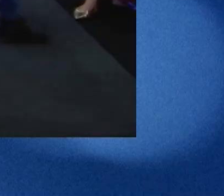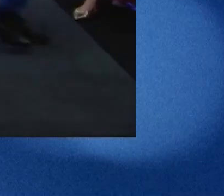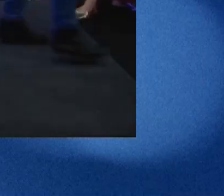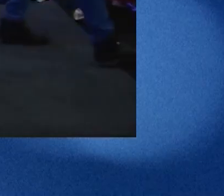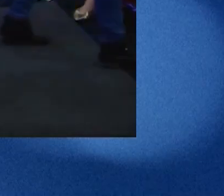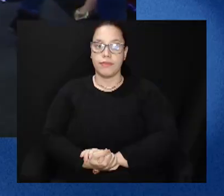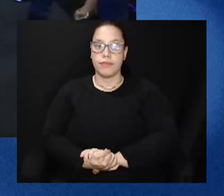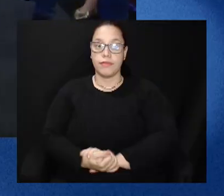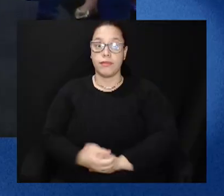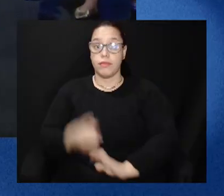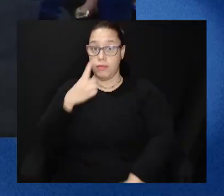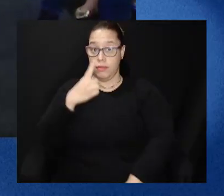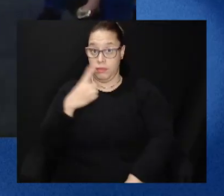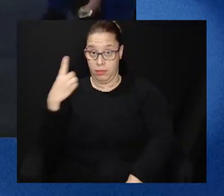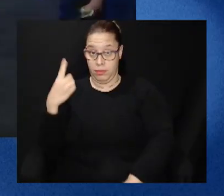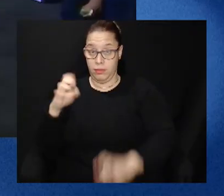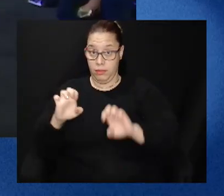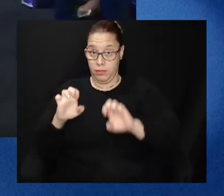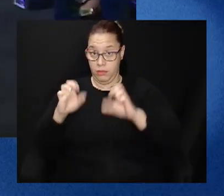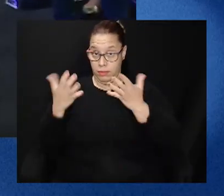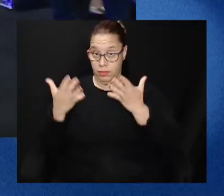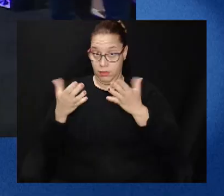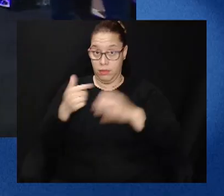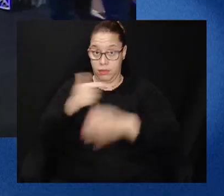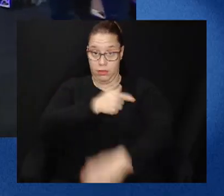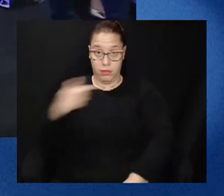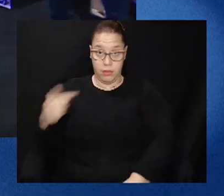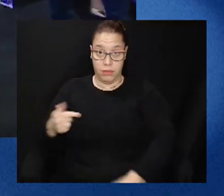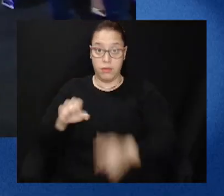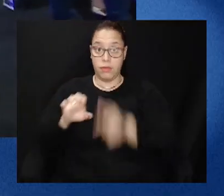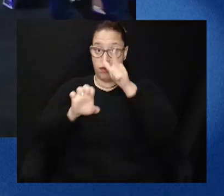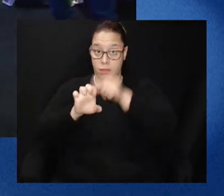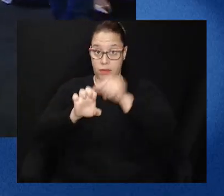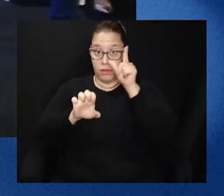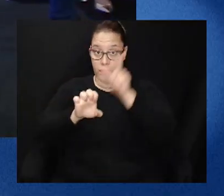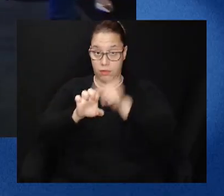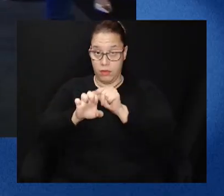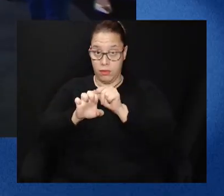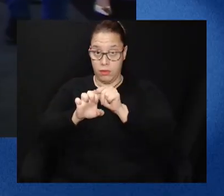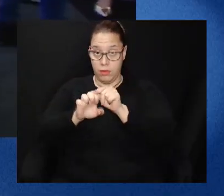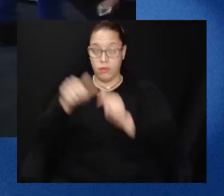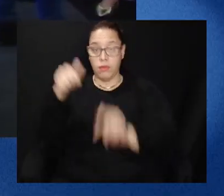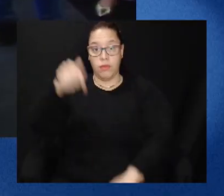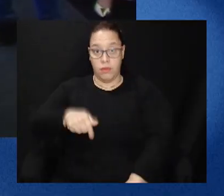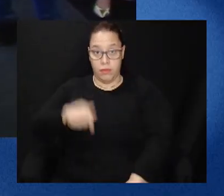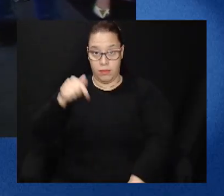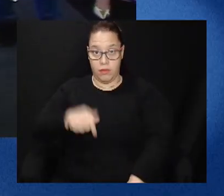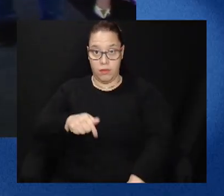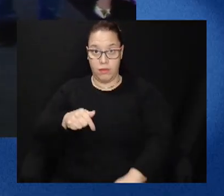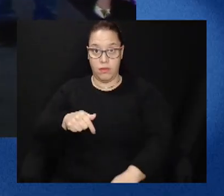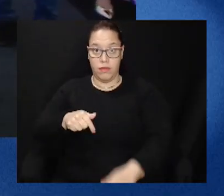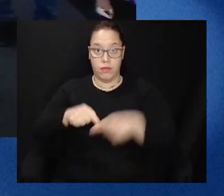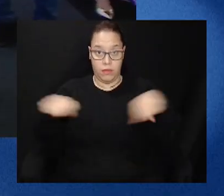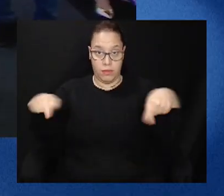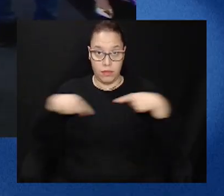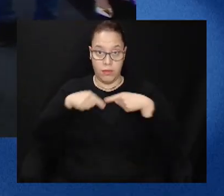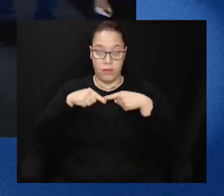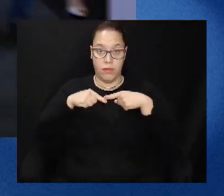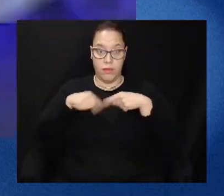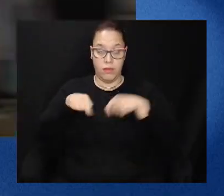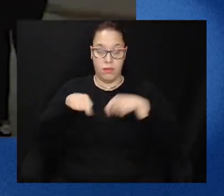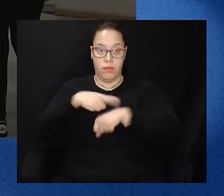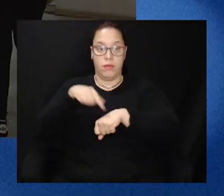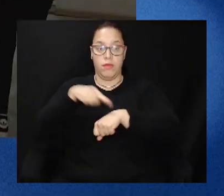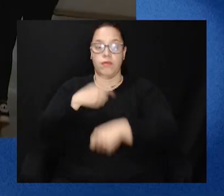A 11ª edição da Semana de Negócios e Empreendedorismo acontece aqui no Pátio do Relógio, na cidade de